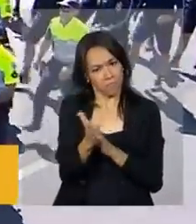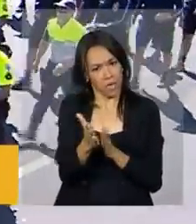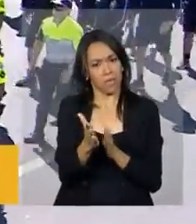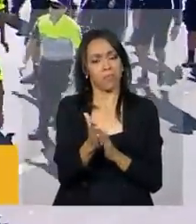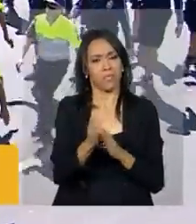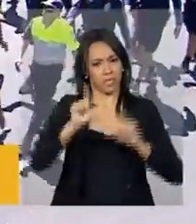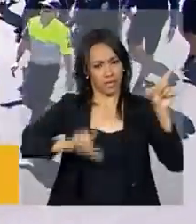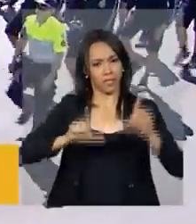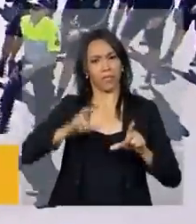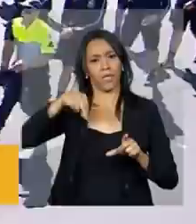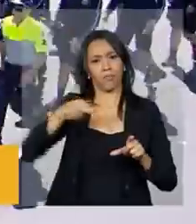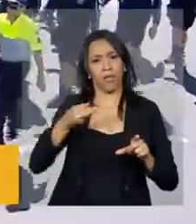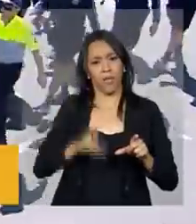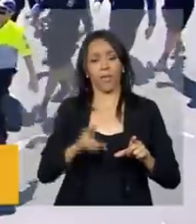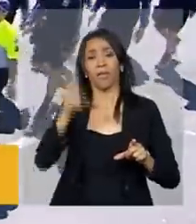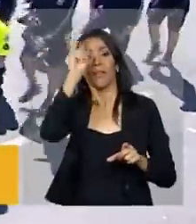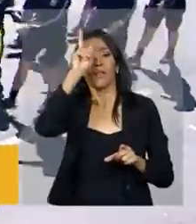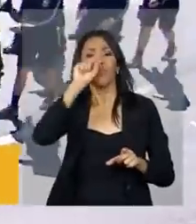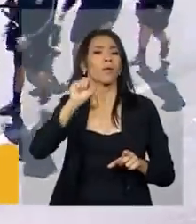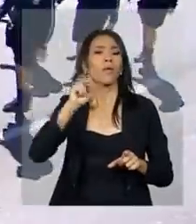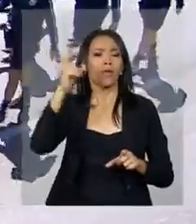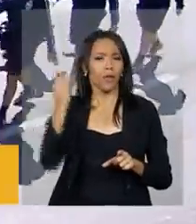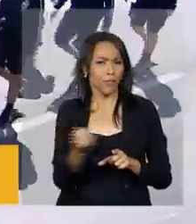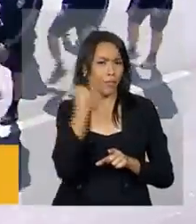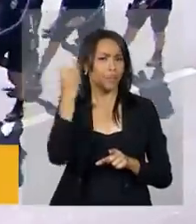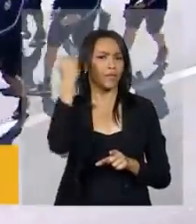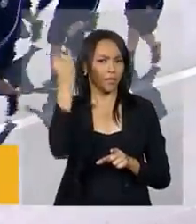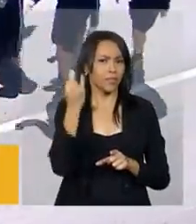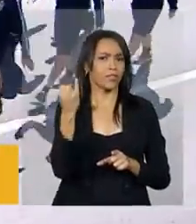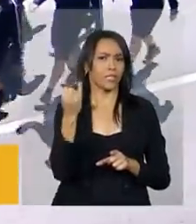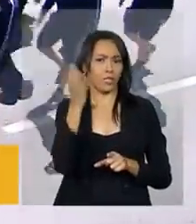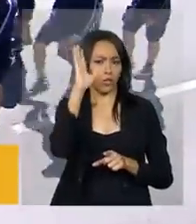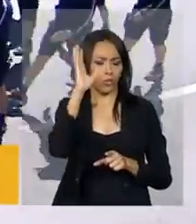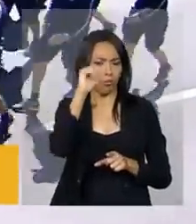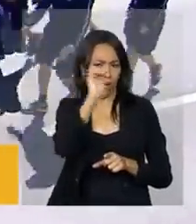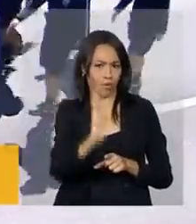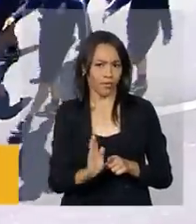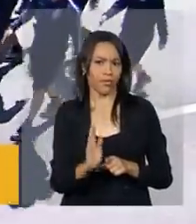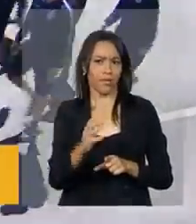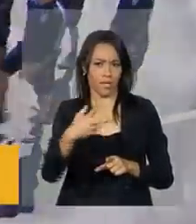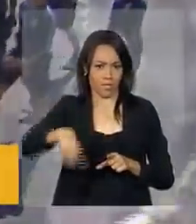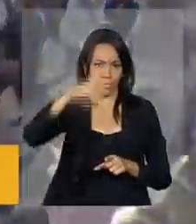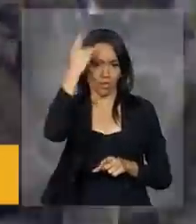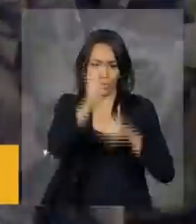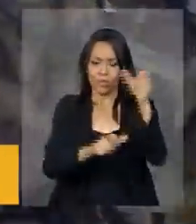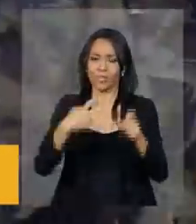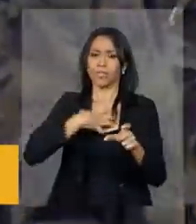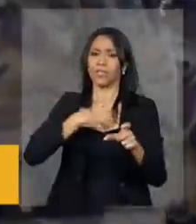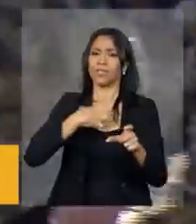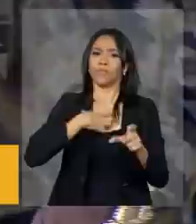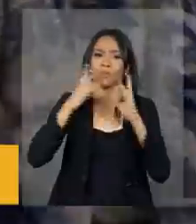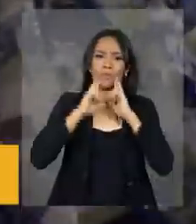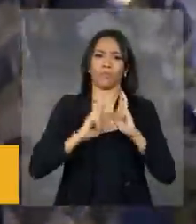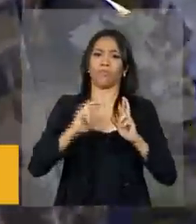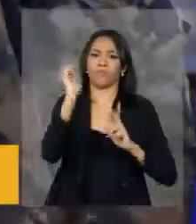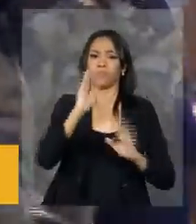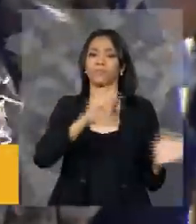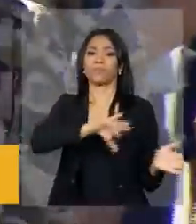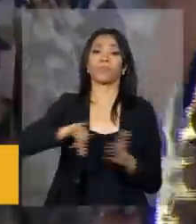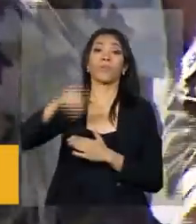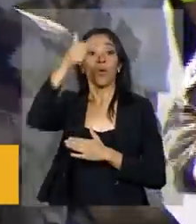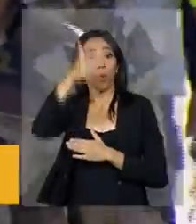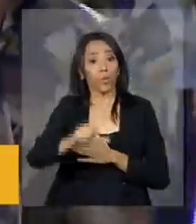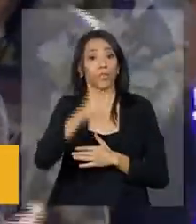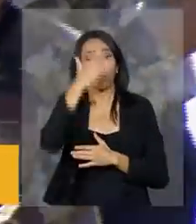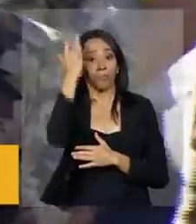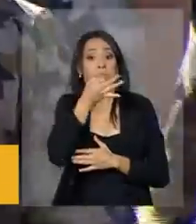TVNBR pela transmissão e lembra que é importante que o brasileiro recupere o seu civismo. O Luiz Reis é filho de militar e nasceu em Brasília,